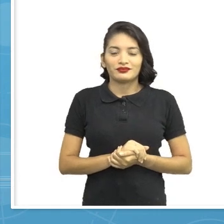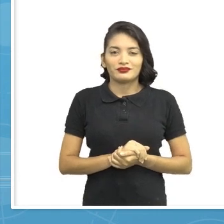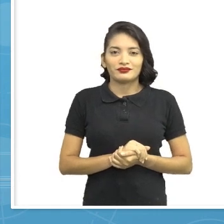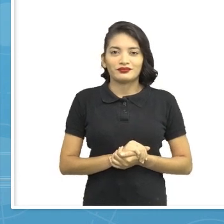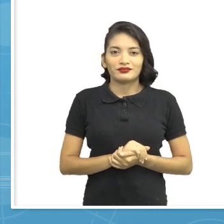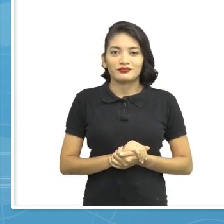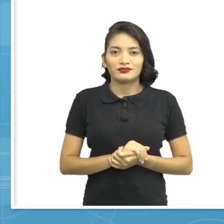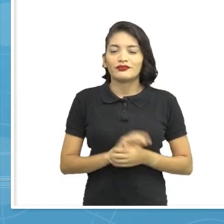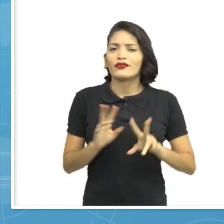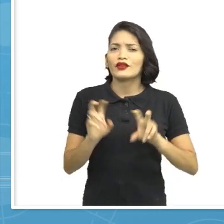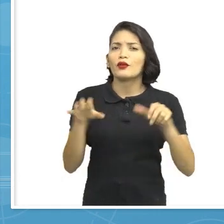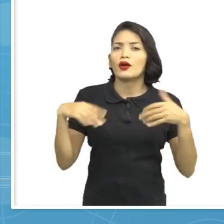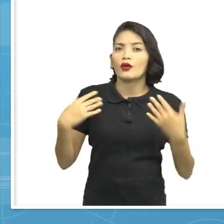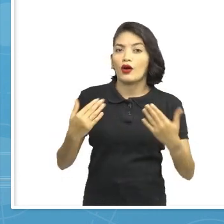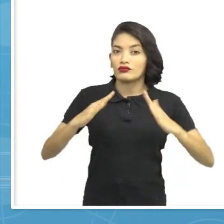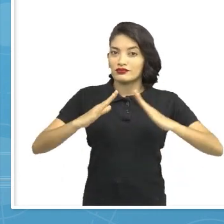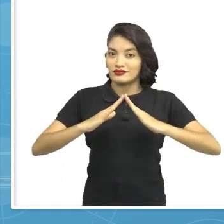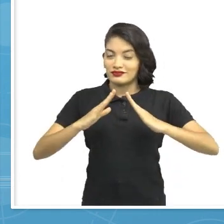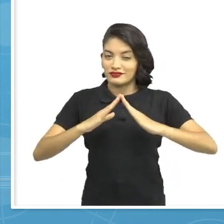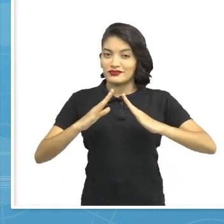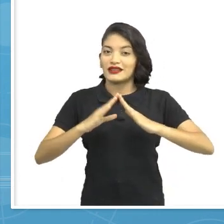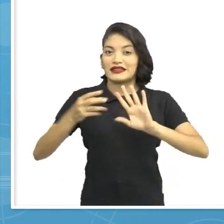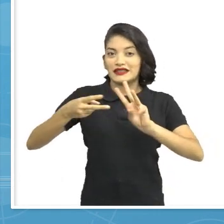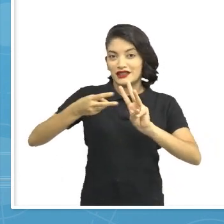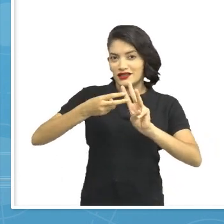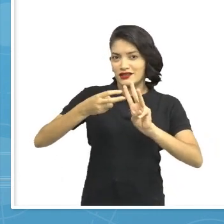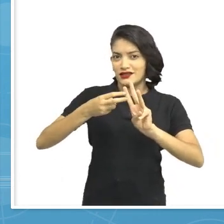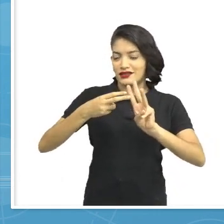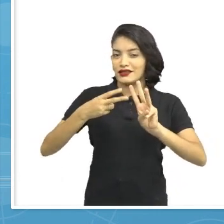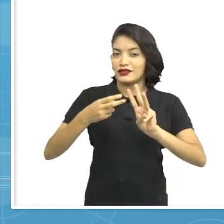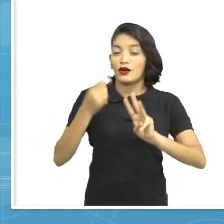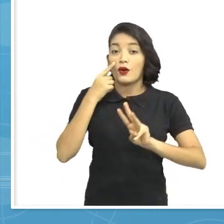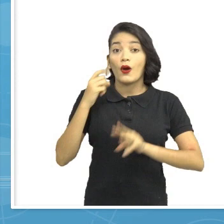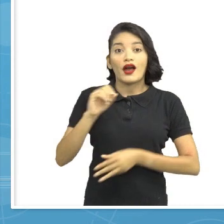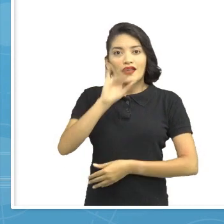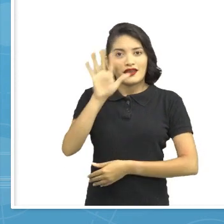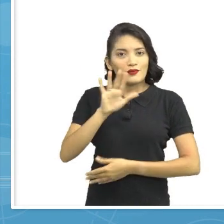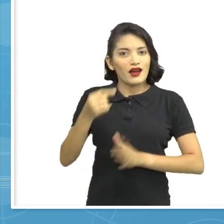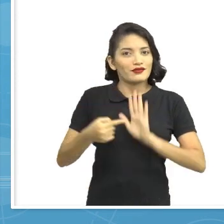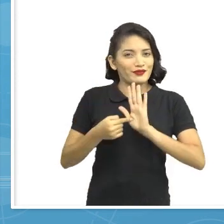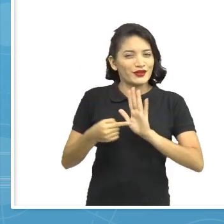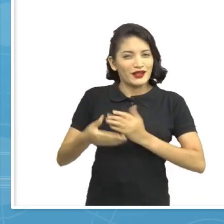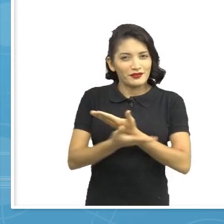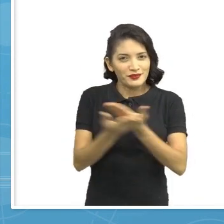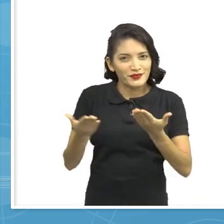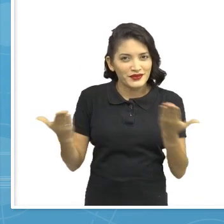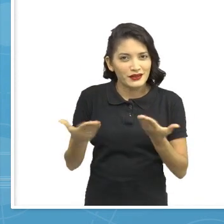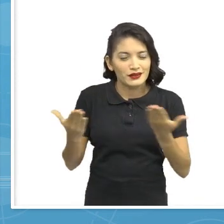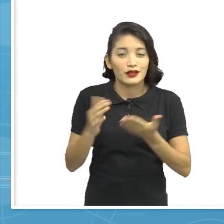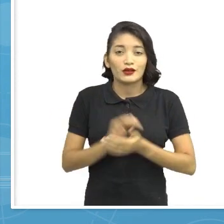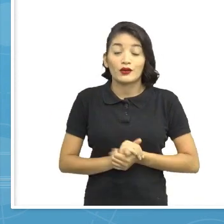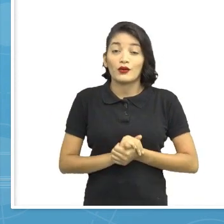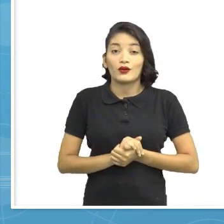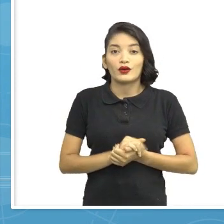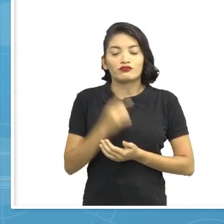Nós estamos falando de habitações indígenas, então vamos ver aqui uma imagem. Eu trouxe uma imagem para a gente da